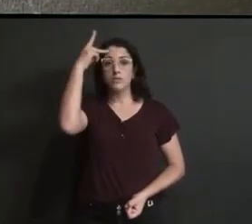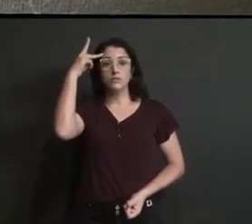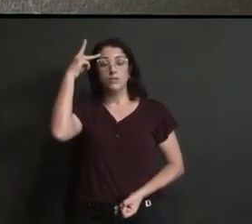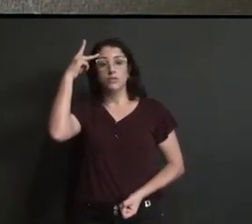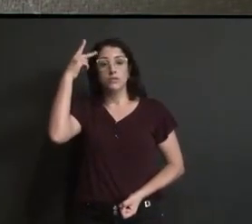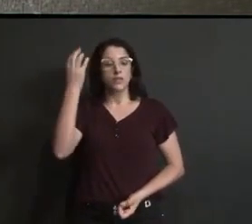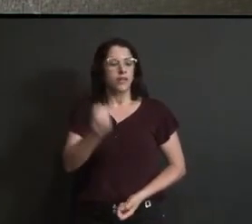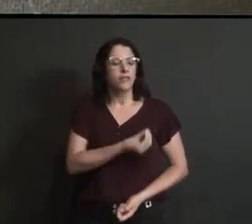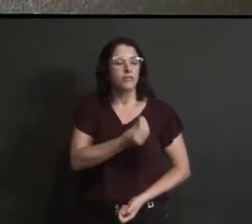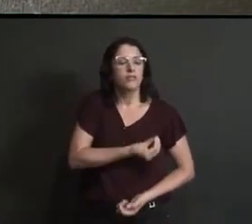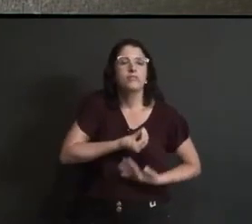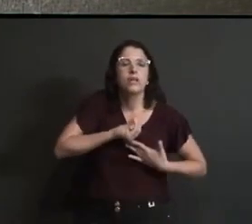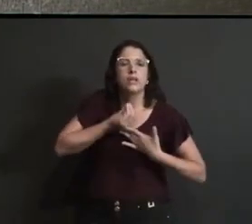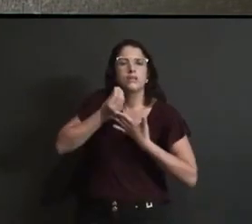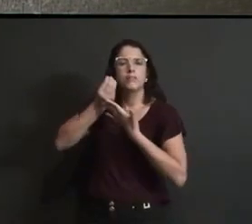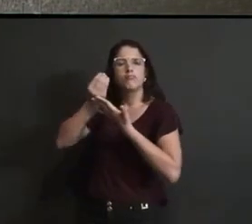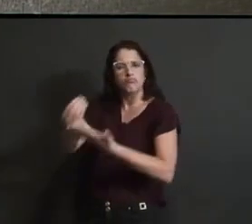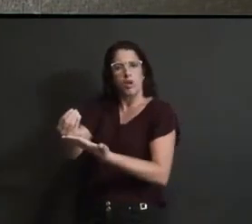sua vida.